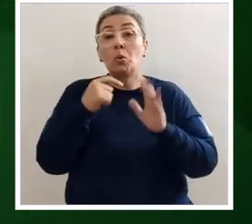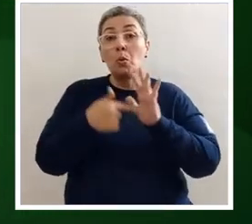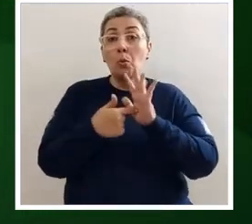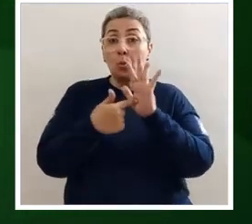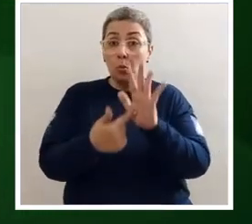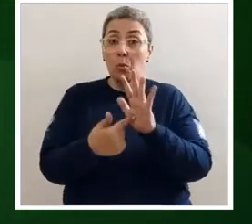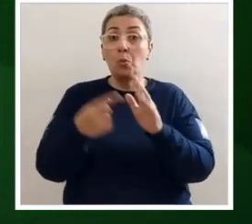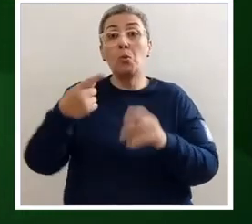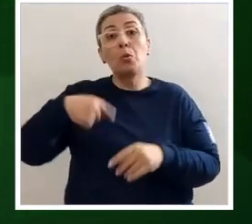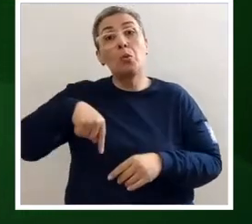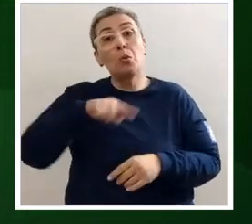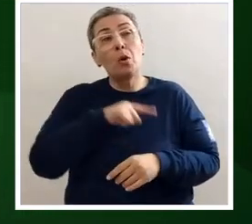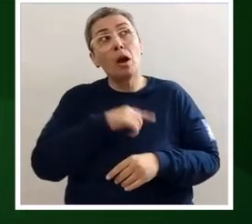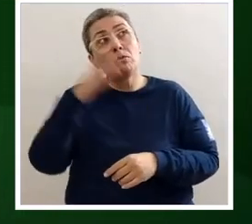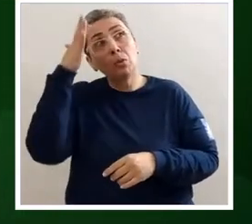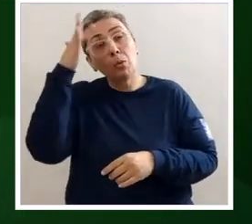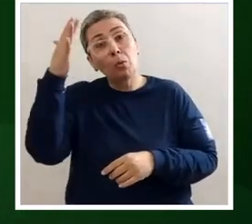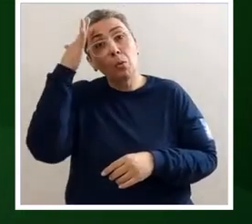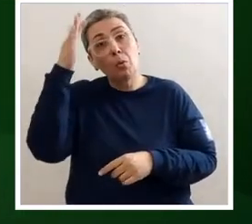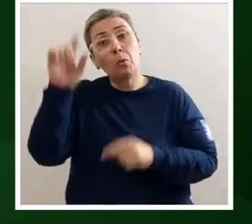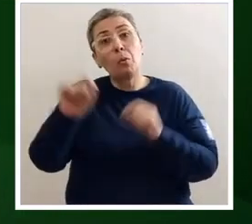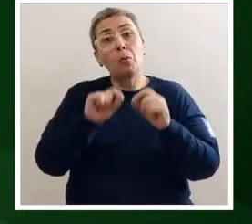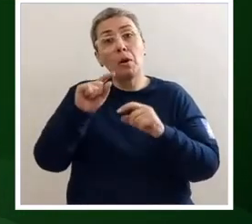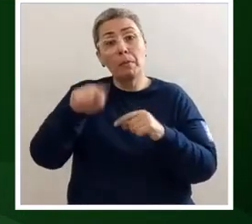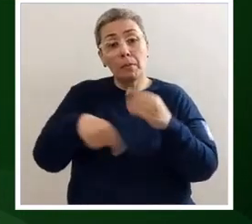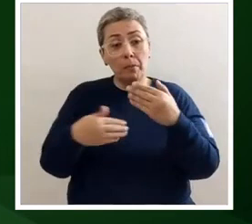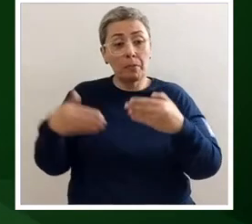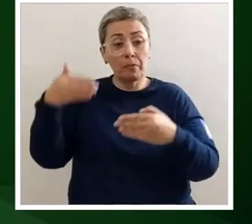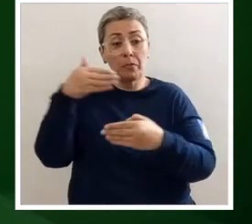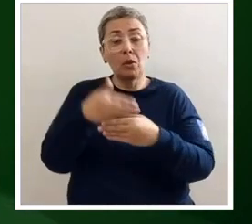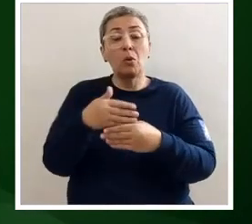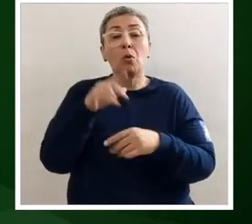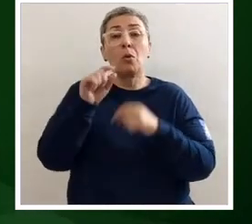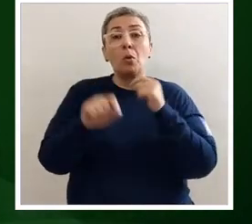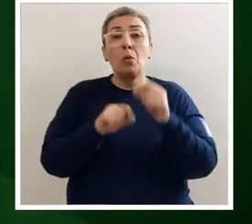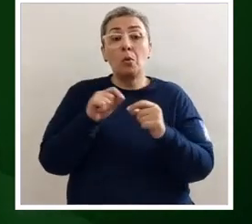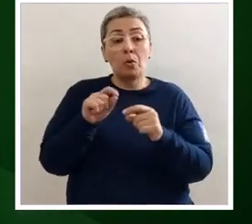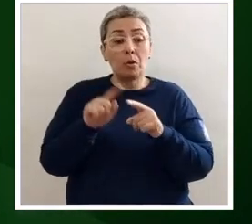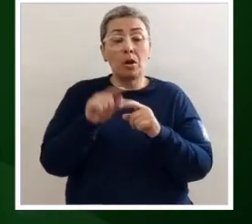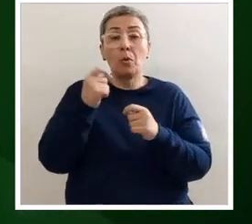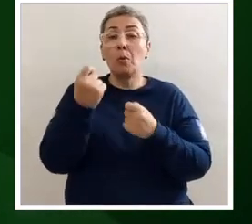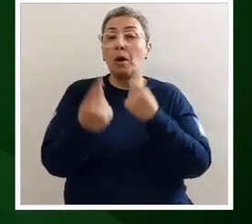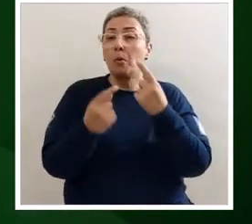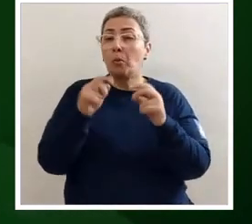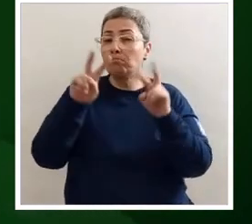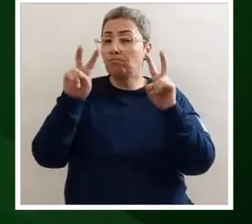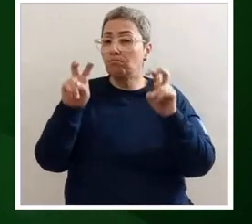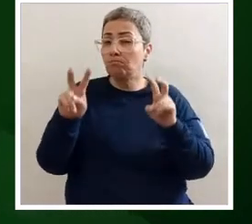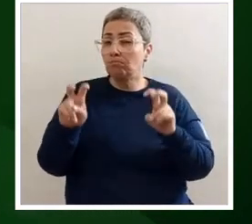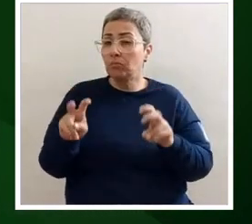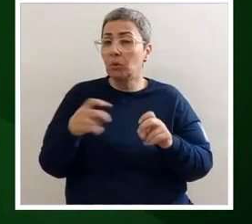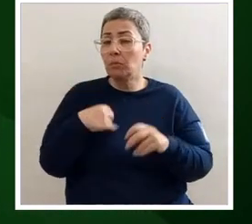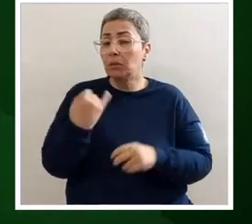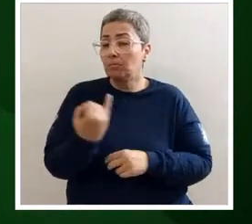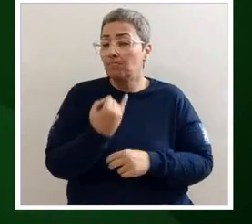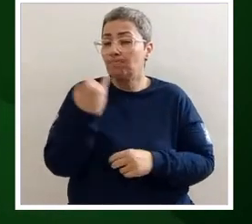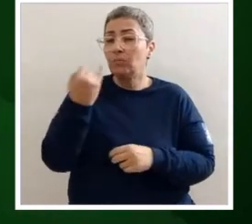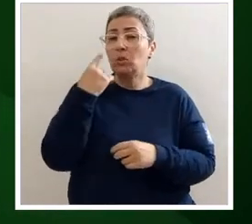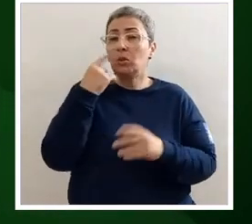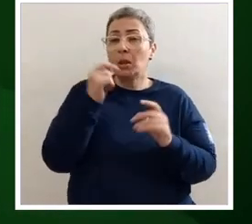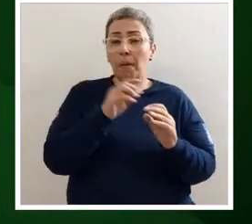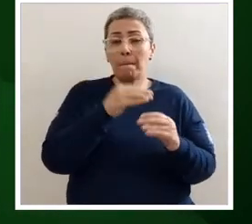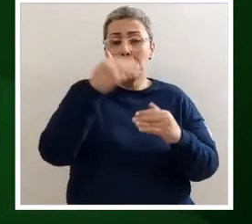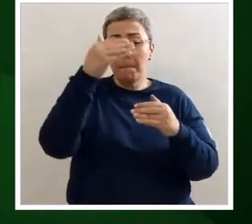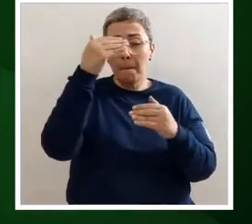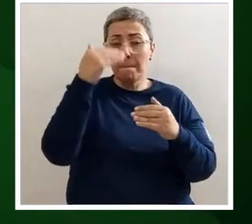aqui para gente refletir um pouquinho no próximo slide alguns temas acho que é importante a gente ter